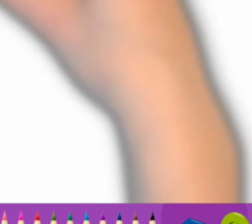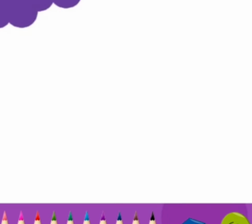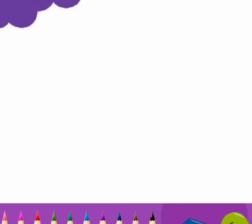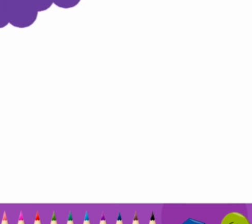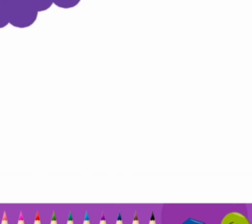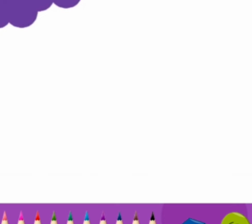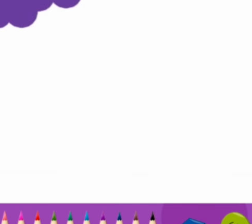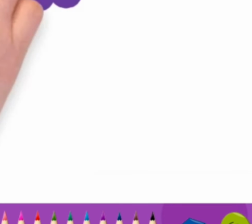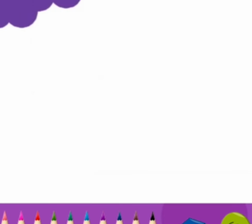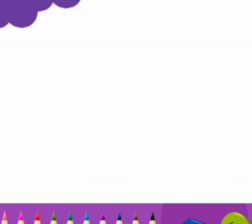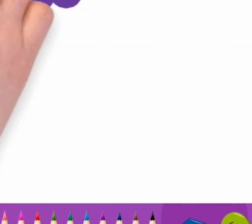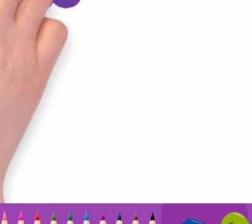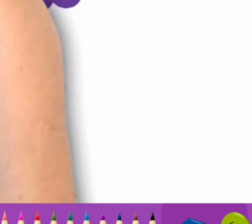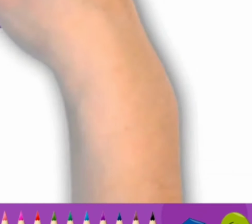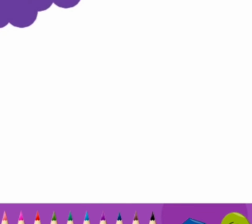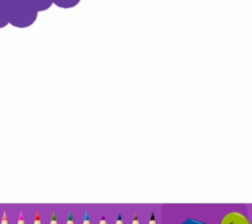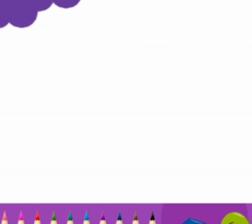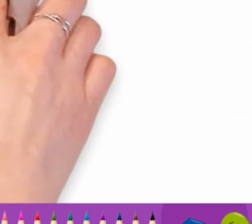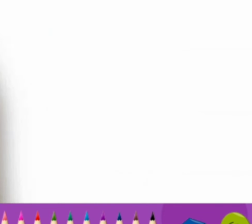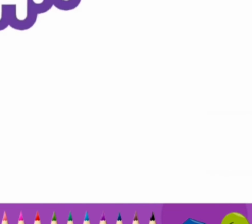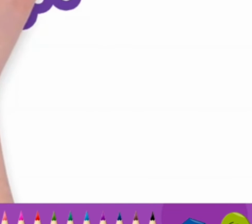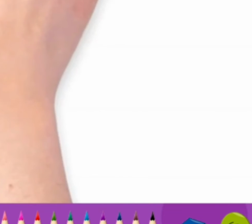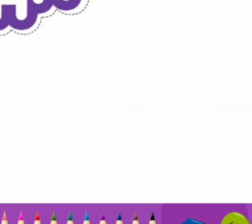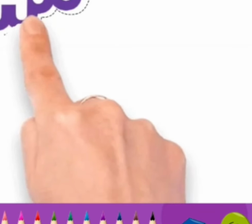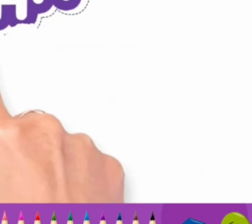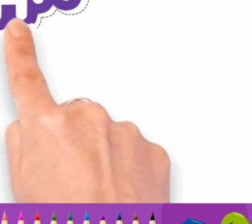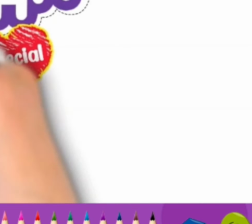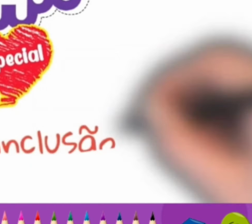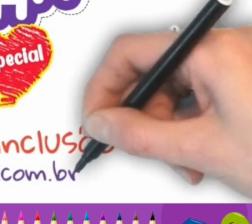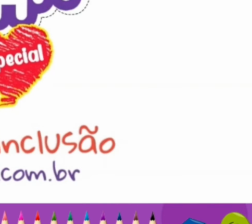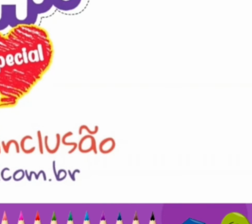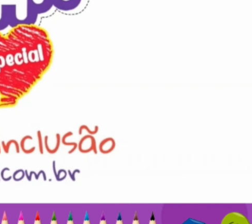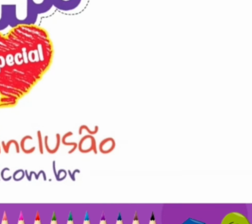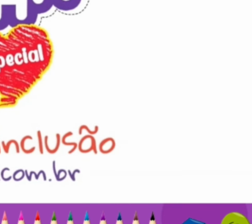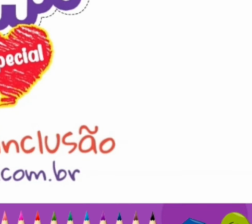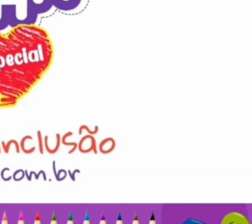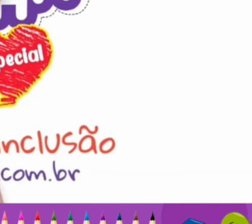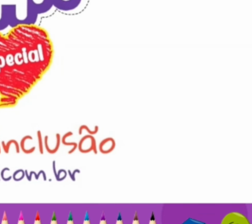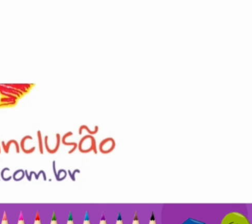Vinheta de saída com fundo branco e ao centro logo Minha Escolinha Especial.